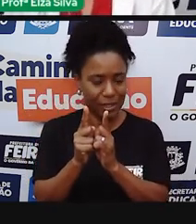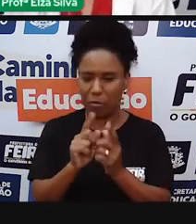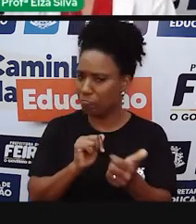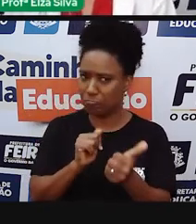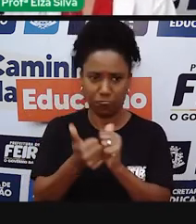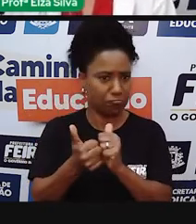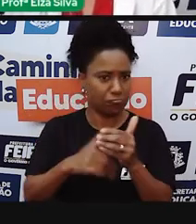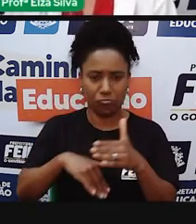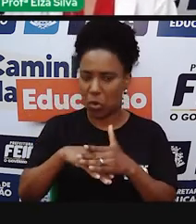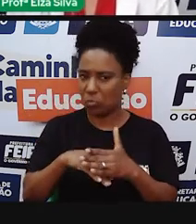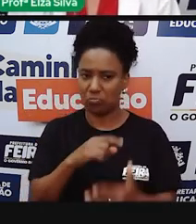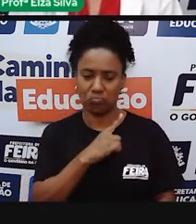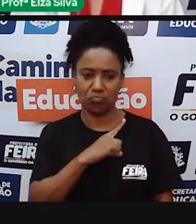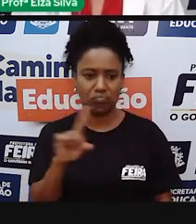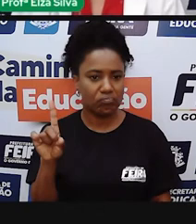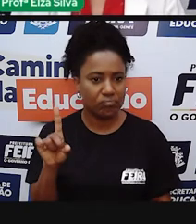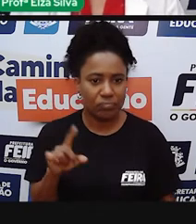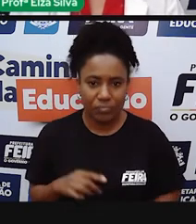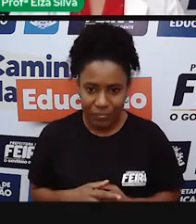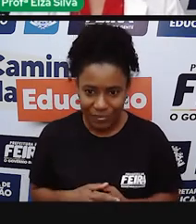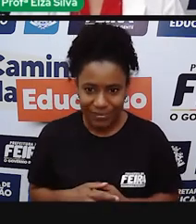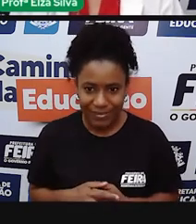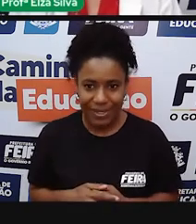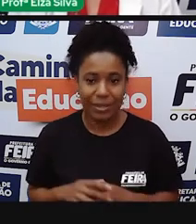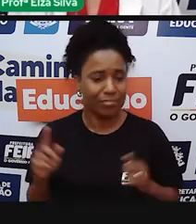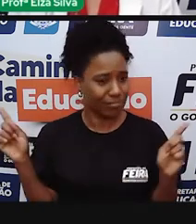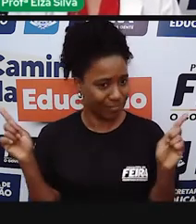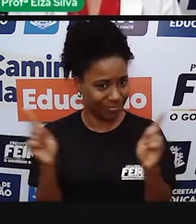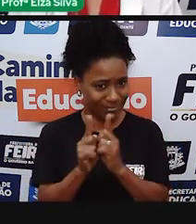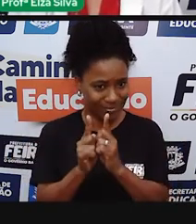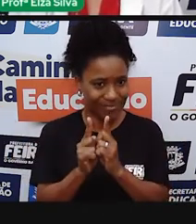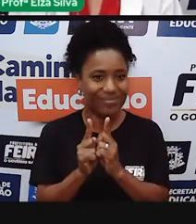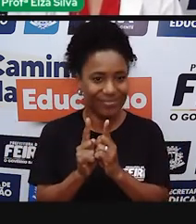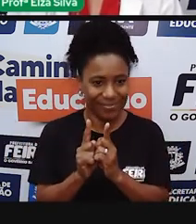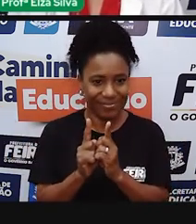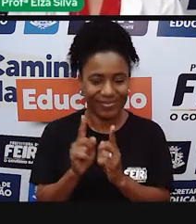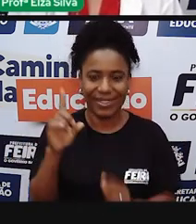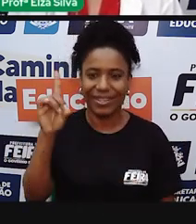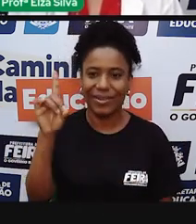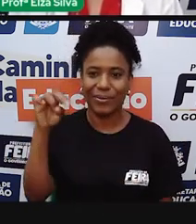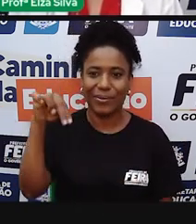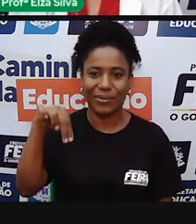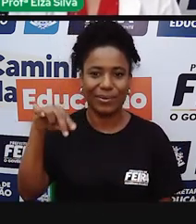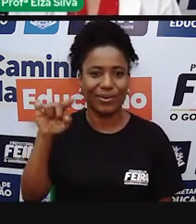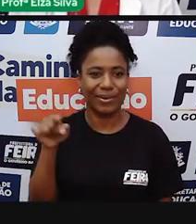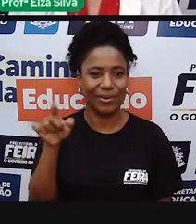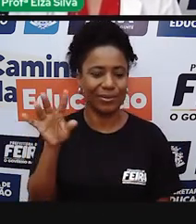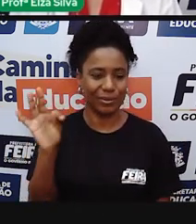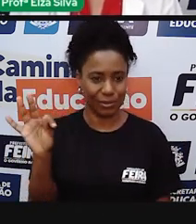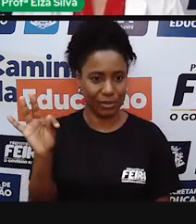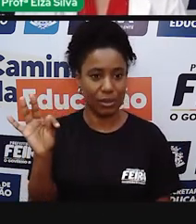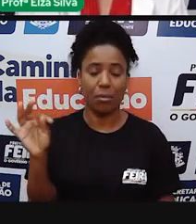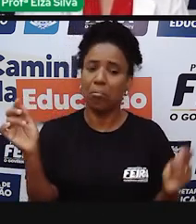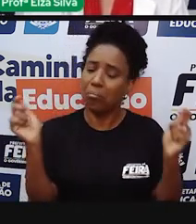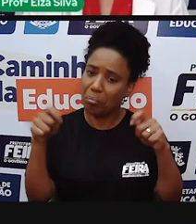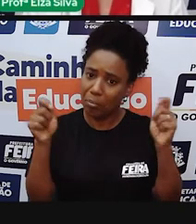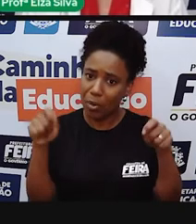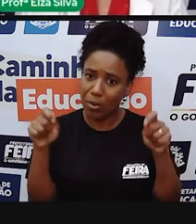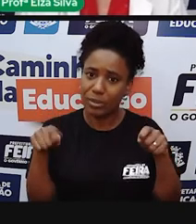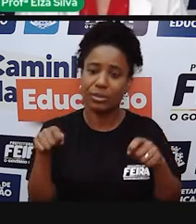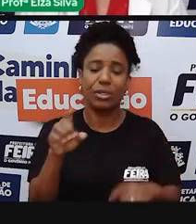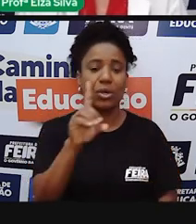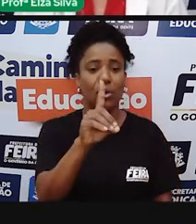o not. Ou na sua forma contrária, don't. Neste caso da negativa, tanto faz eu utilizar do